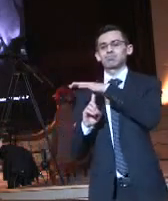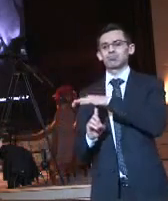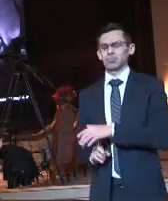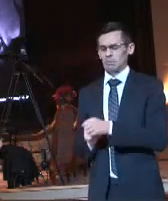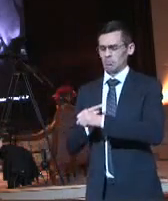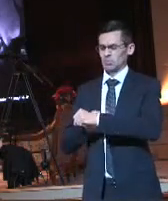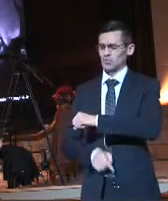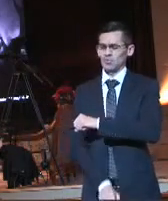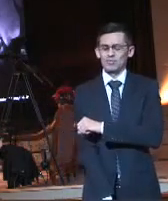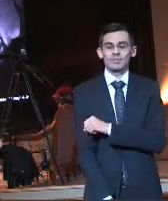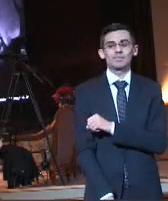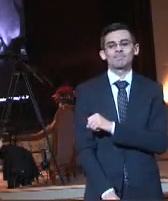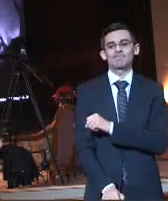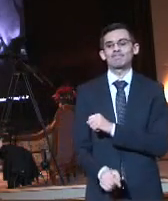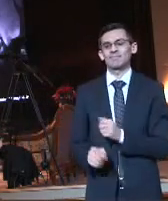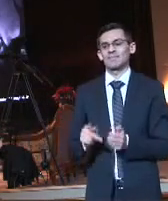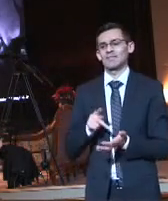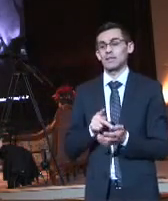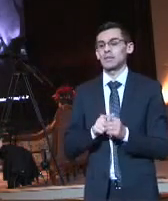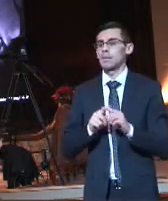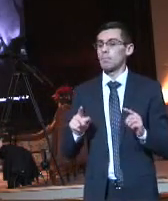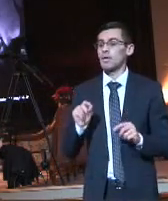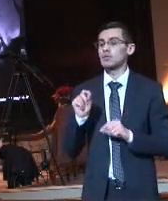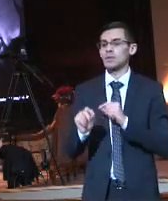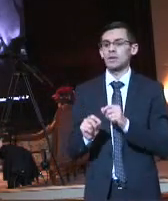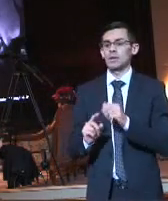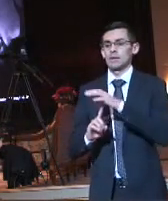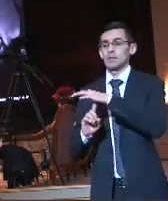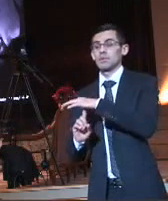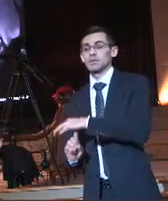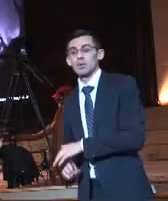profunda. Mas a depressão profunda veio